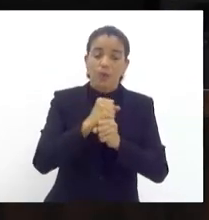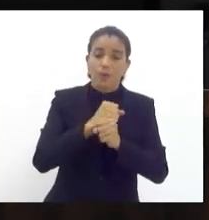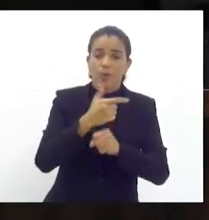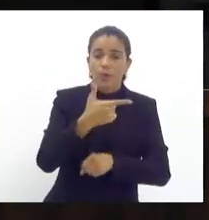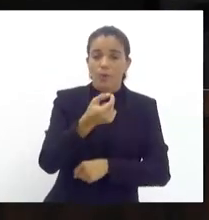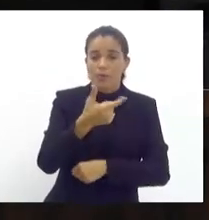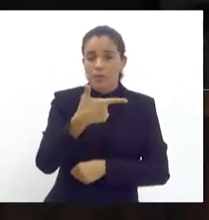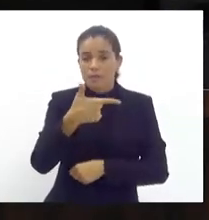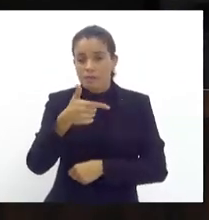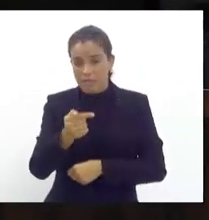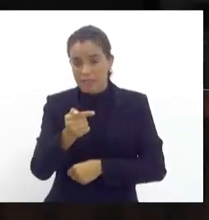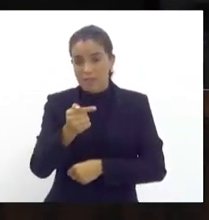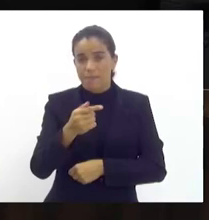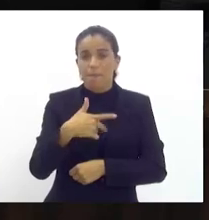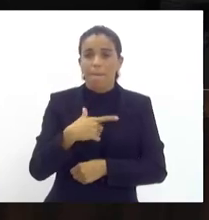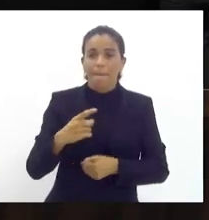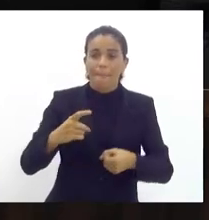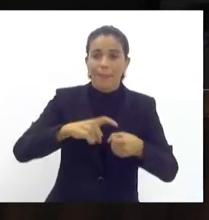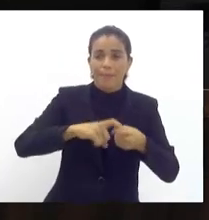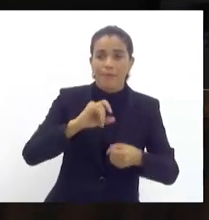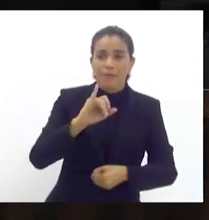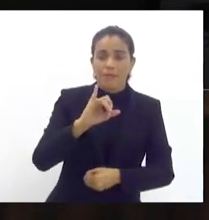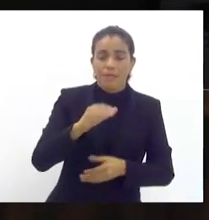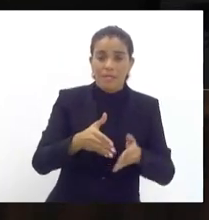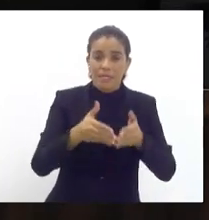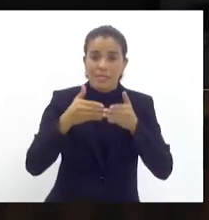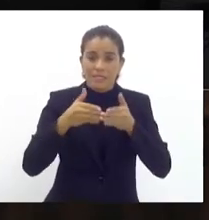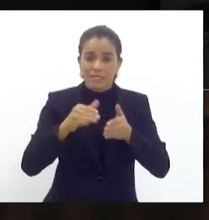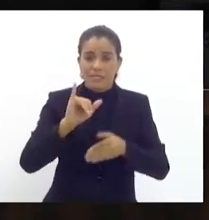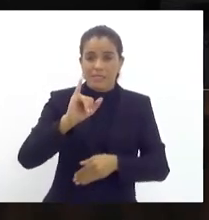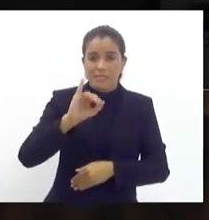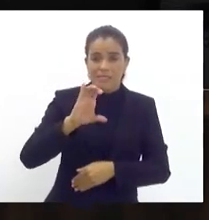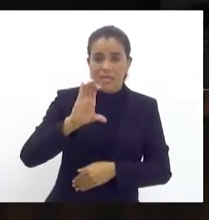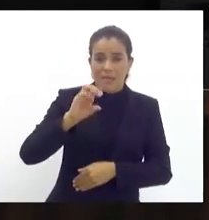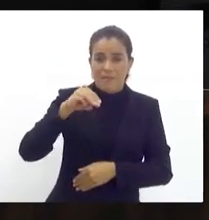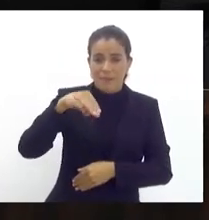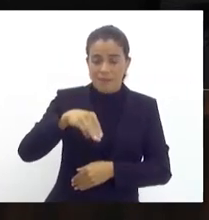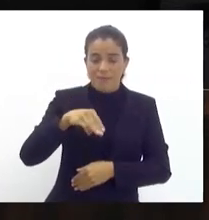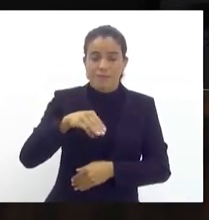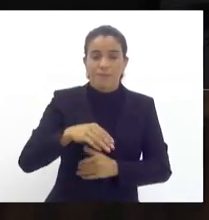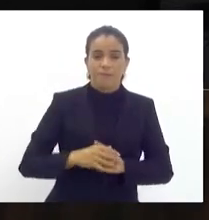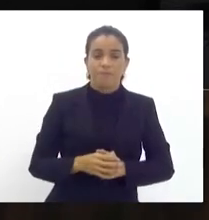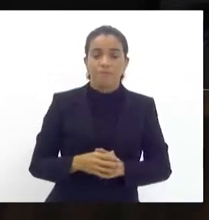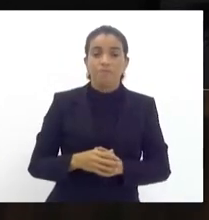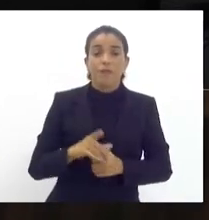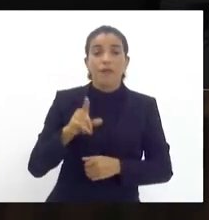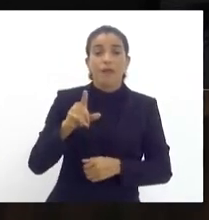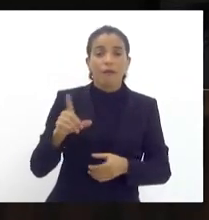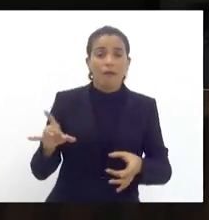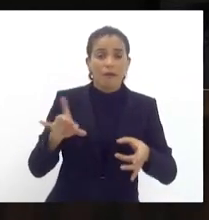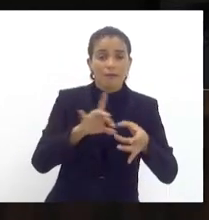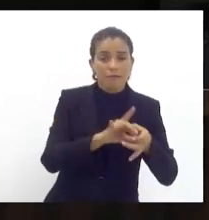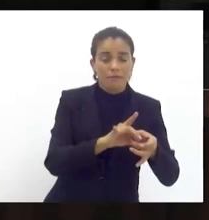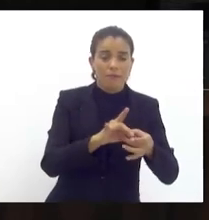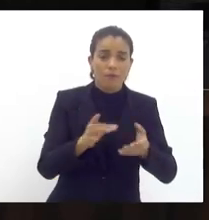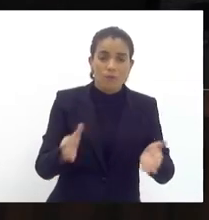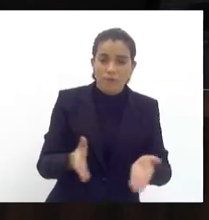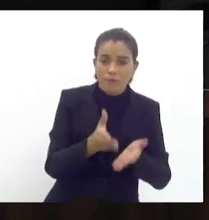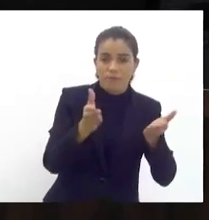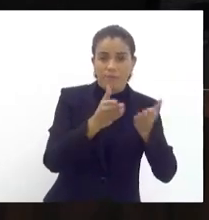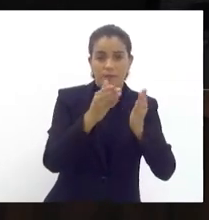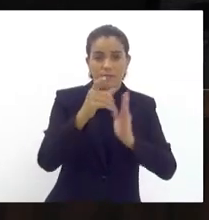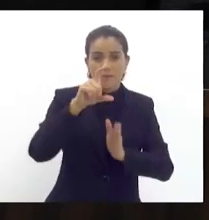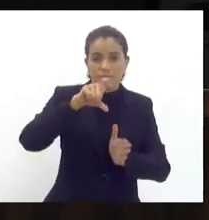cláusula décima terceira do convênio cms 190 2017 em adesão ao incentivo fiscal